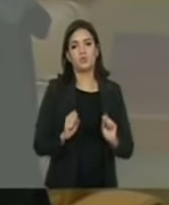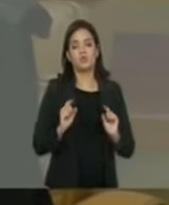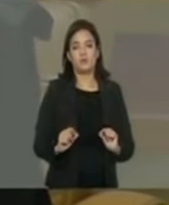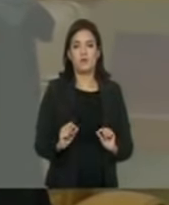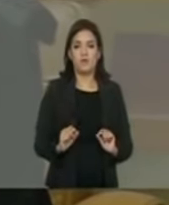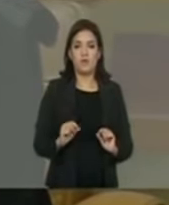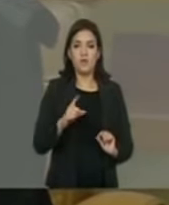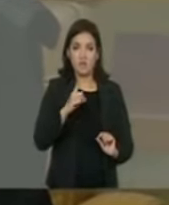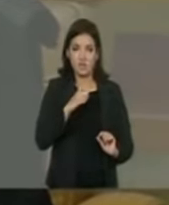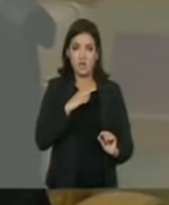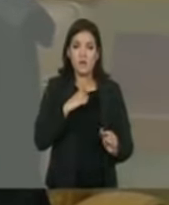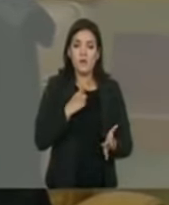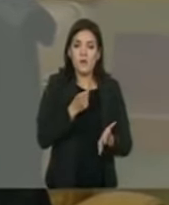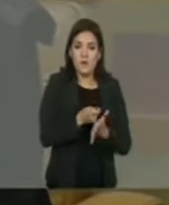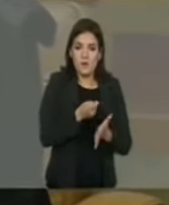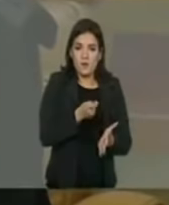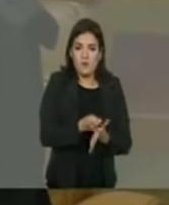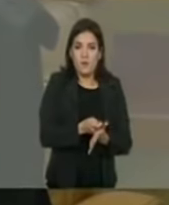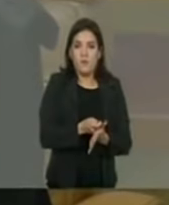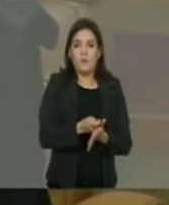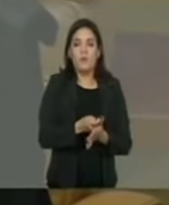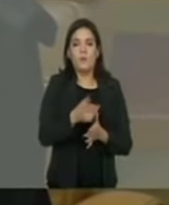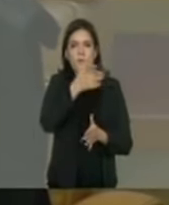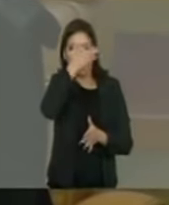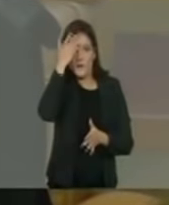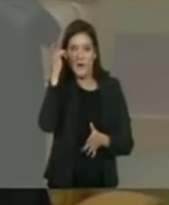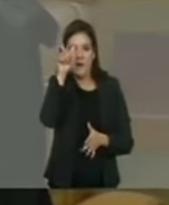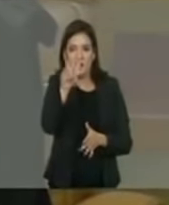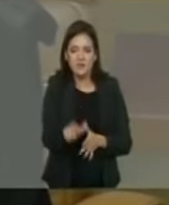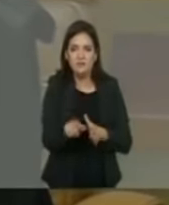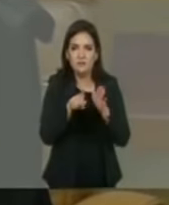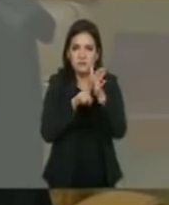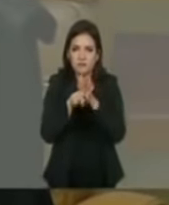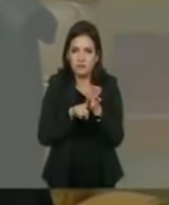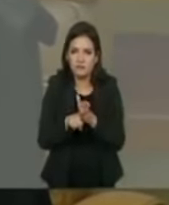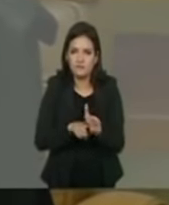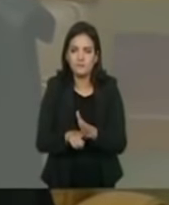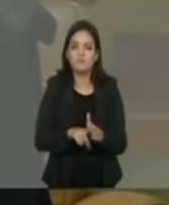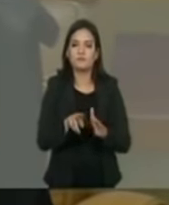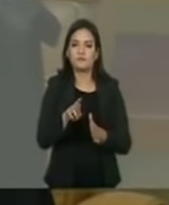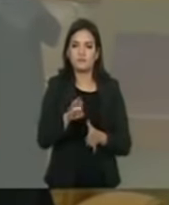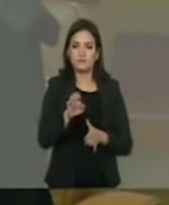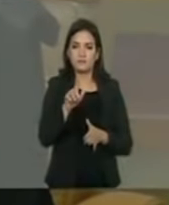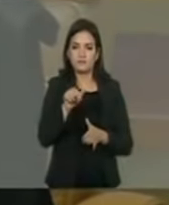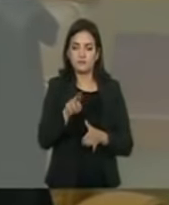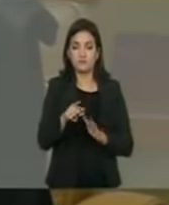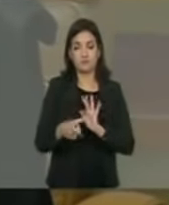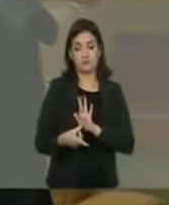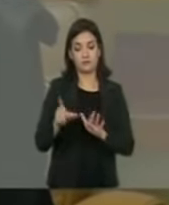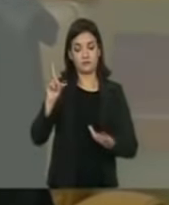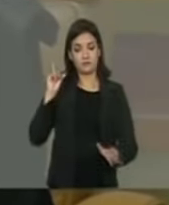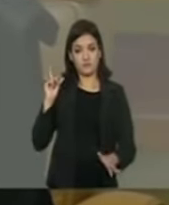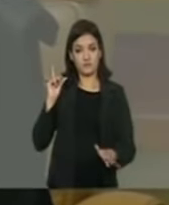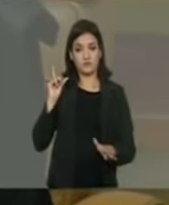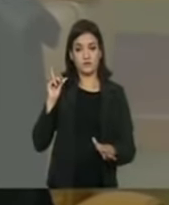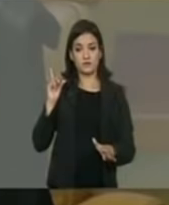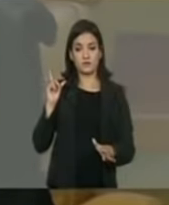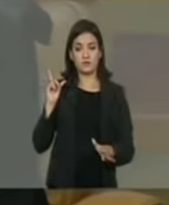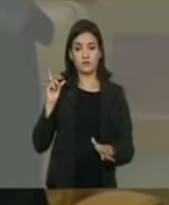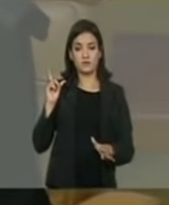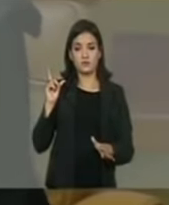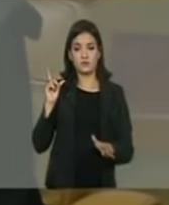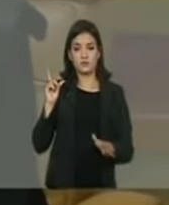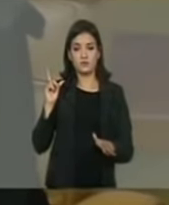imposta aos investigados aos iniciados aos réus antes mesmo de sua eventual condenação